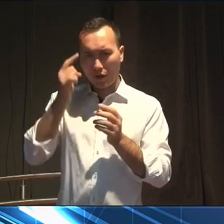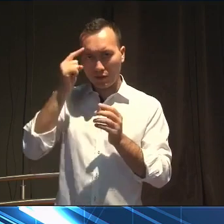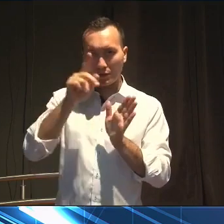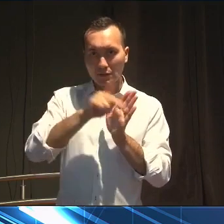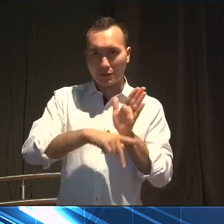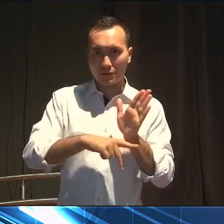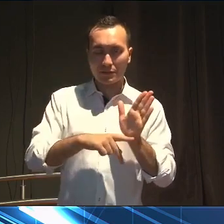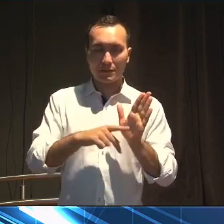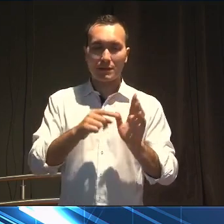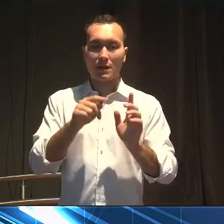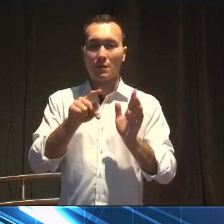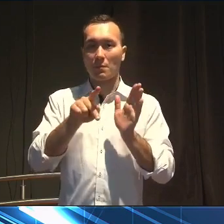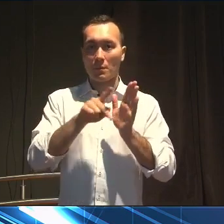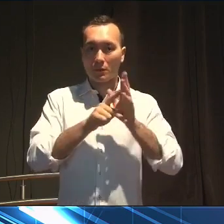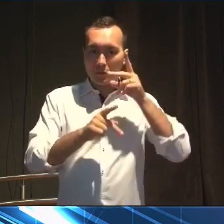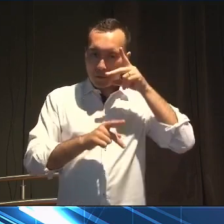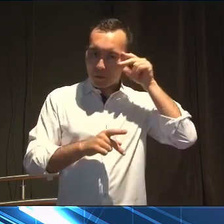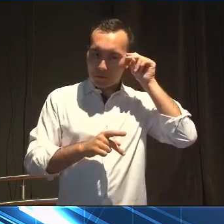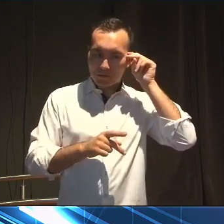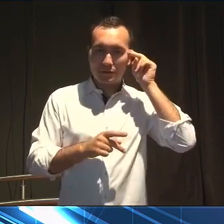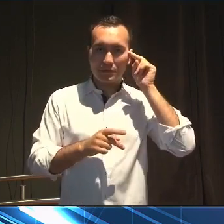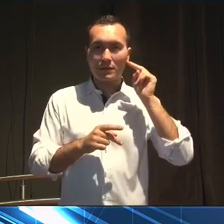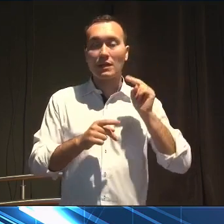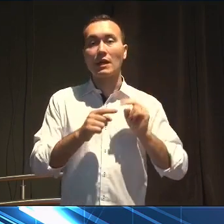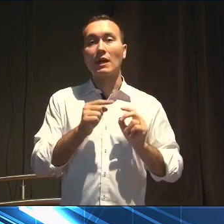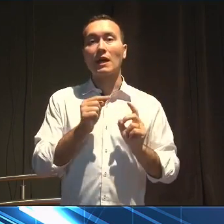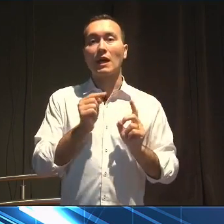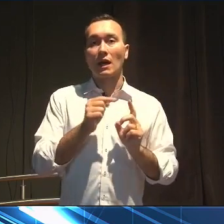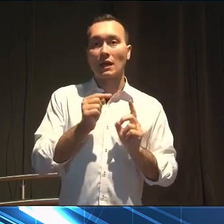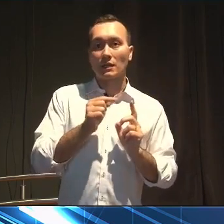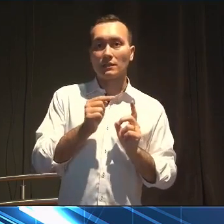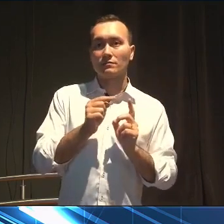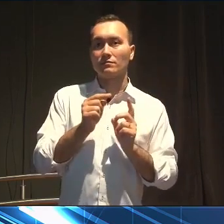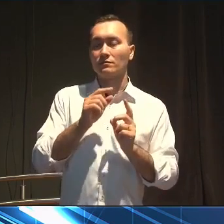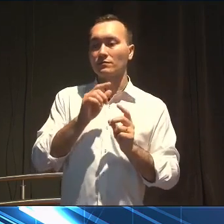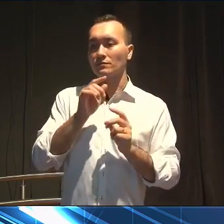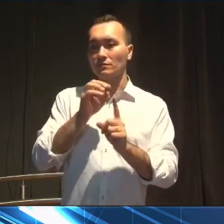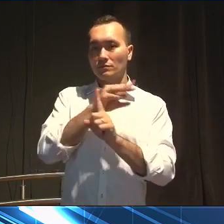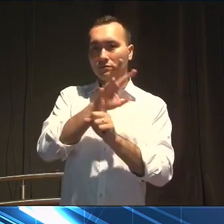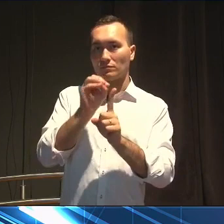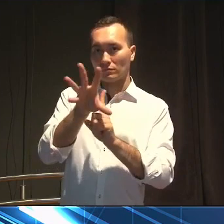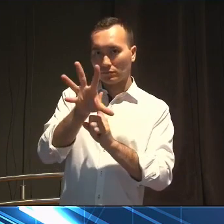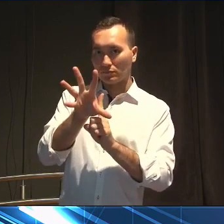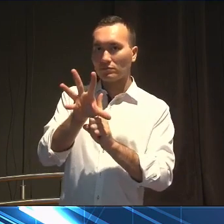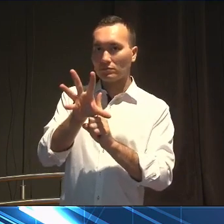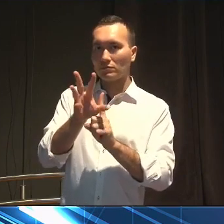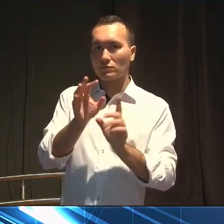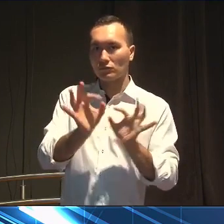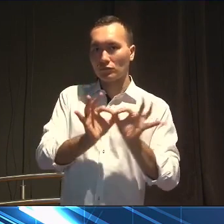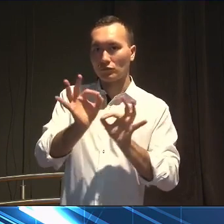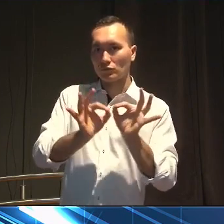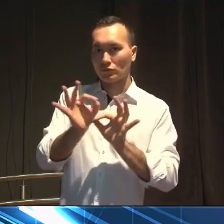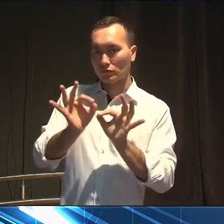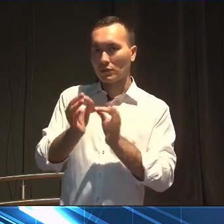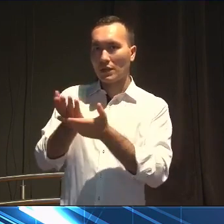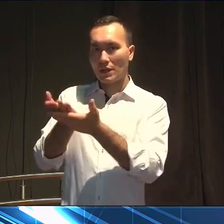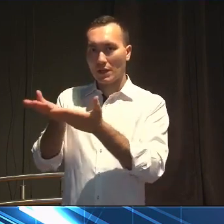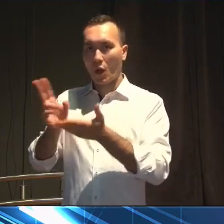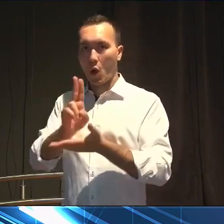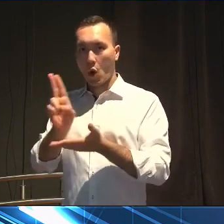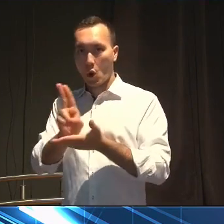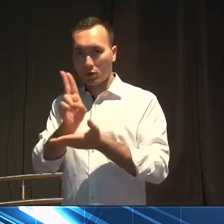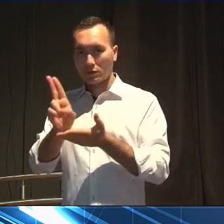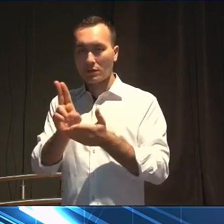que ele fornece as mesmas APIs das outras bibliotecas, só que dessa vez usando GPU. E o mais legal, a maior